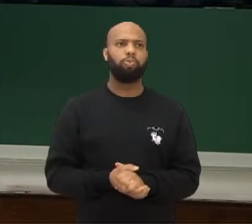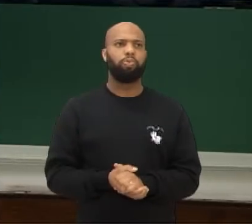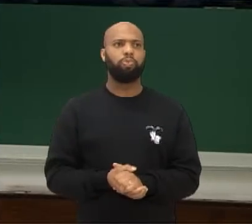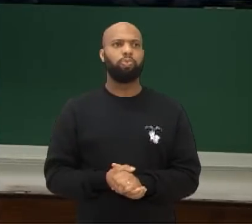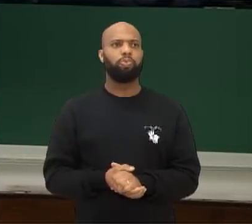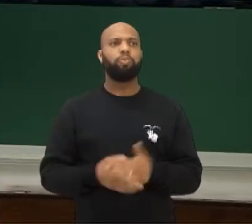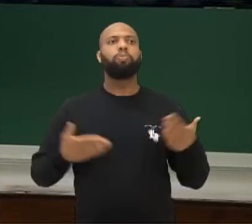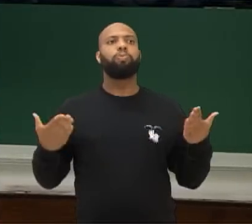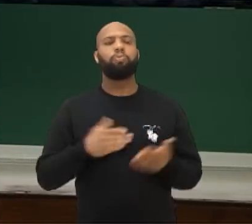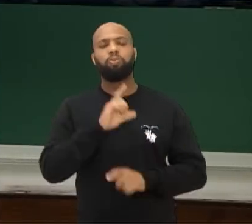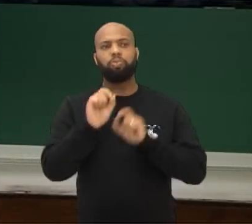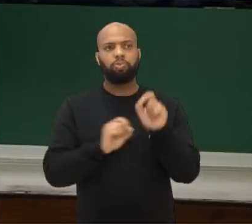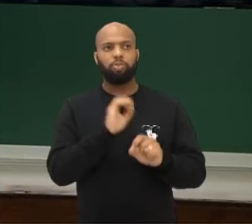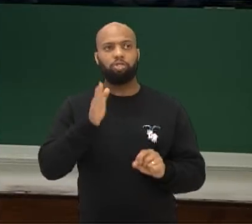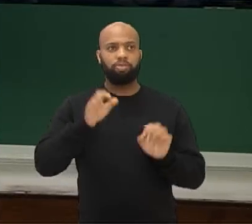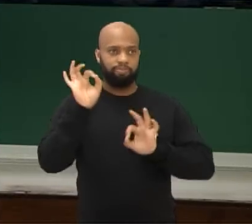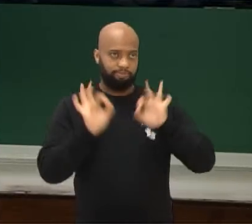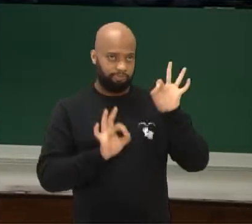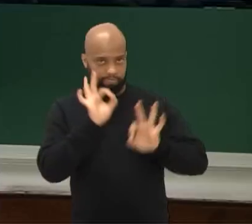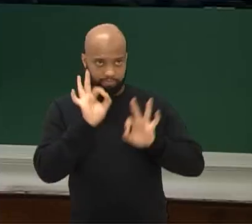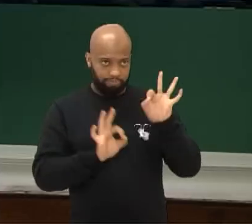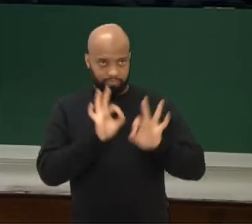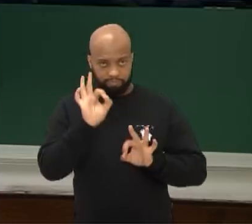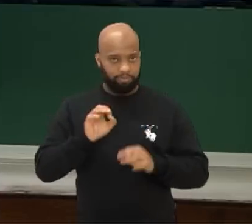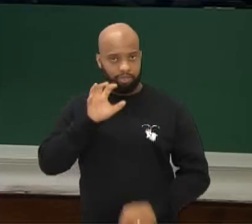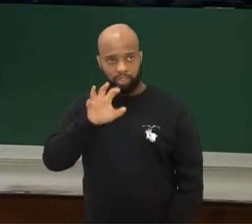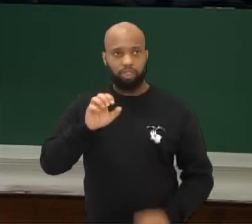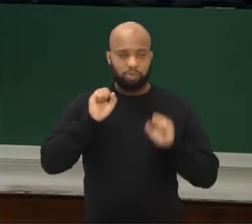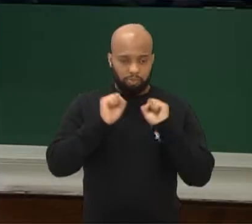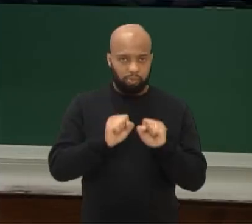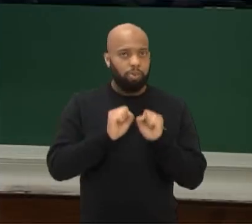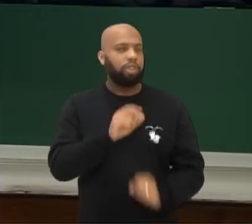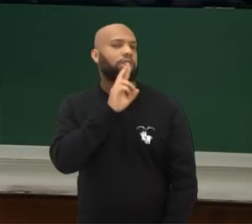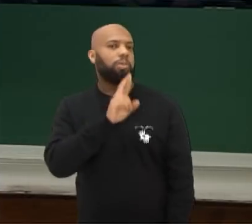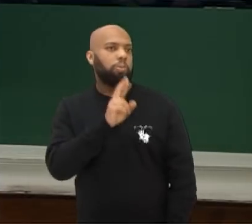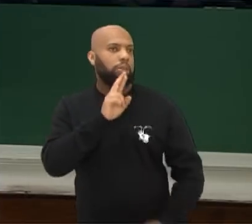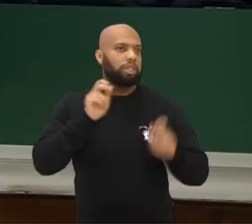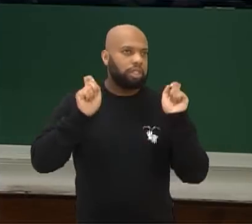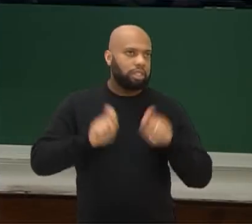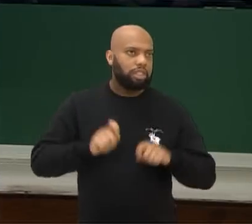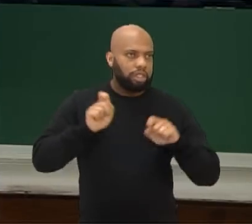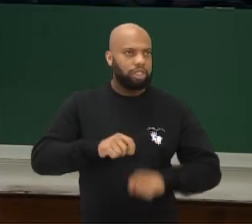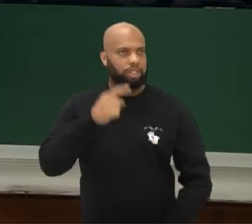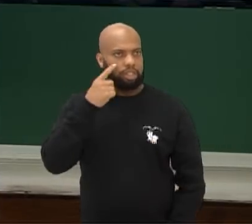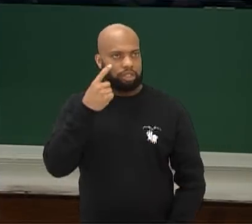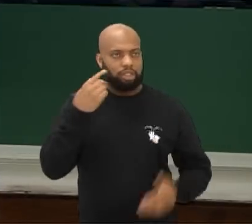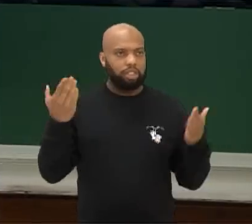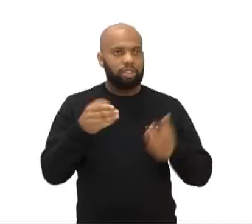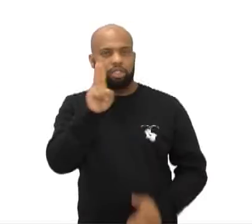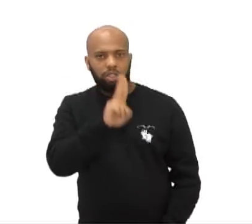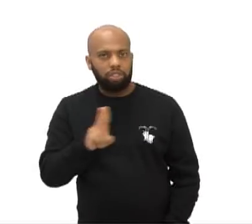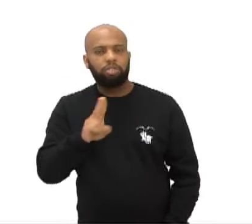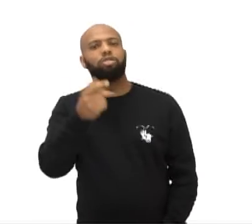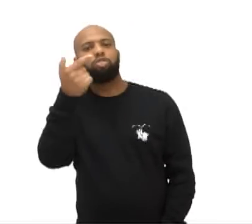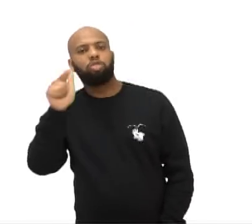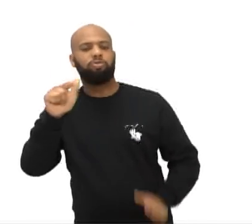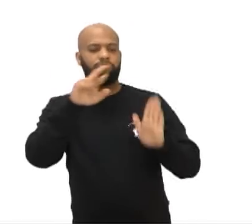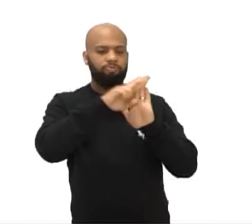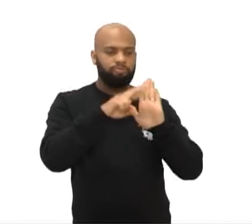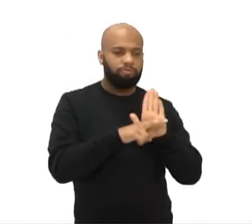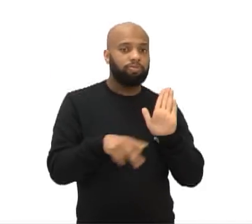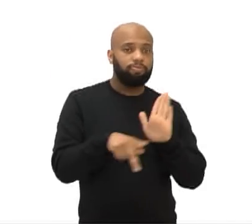Bom, agora que montamos a nossa equação, nós podemos resolvê-la. Então, vamos aplicar o